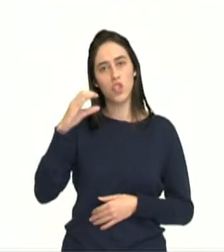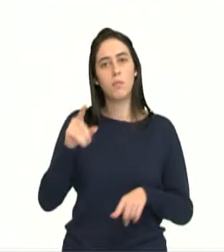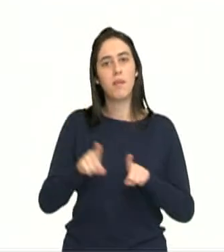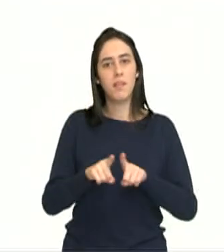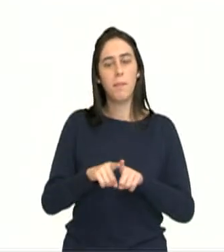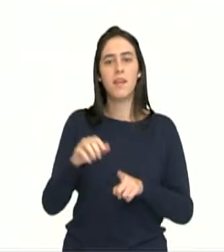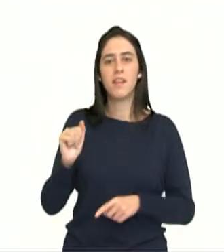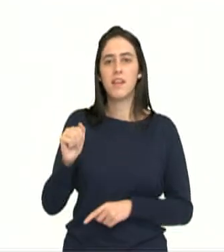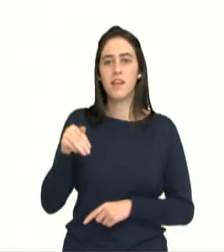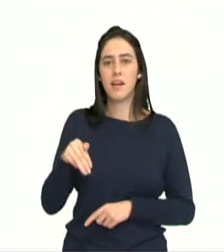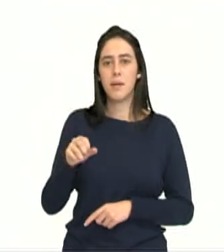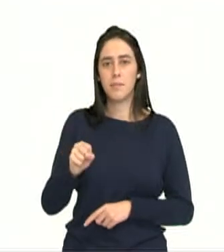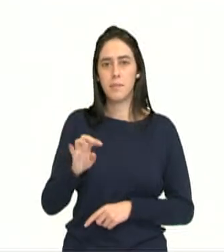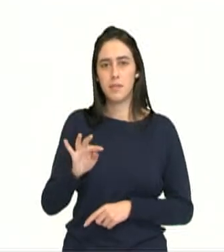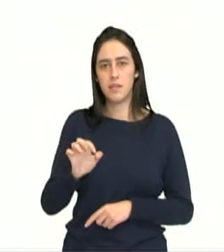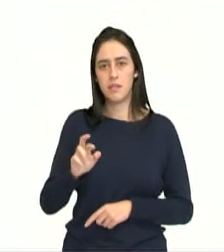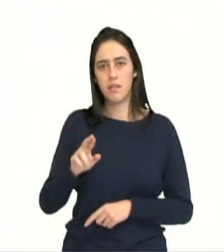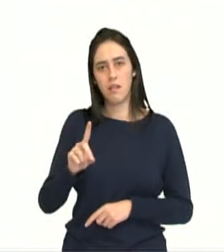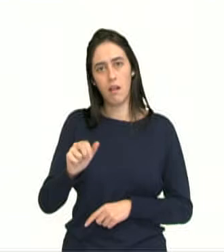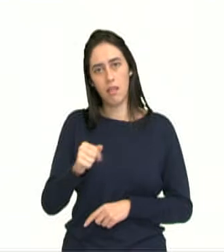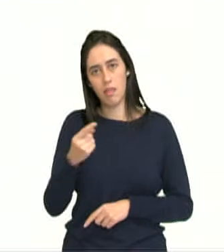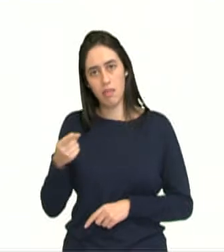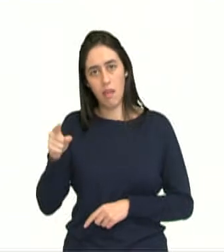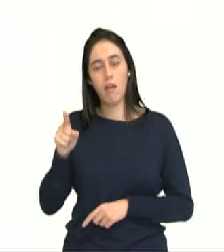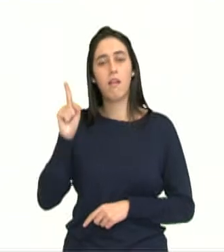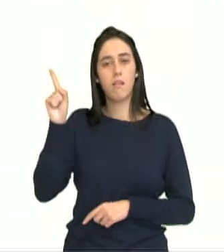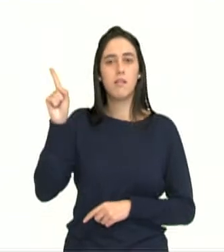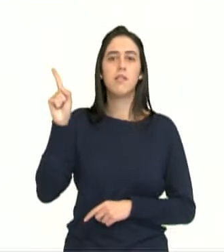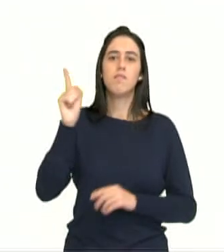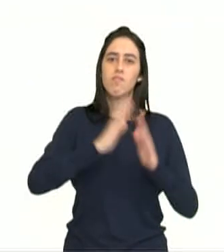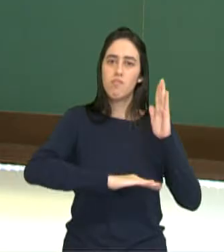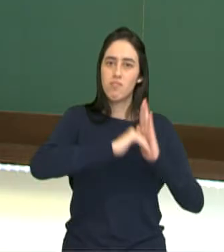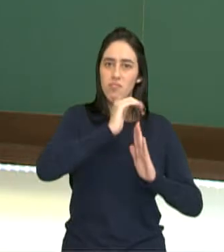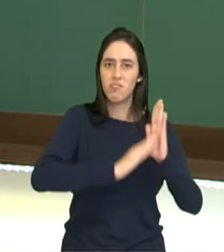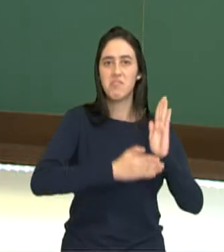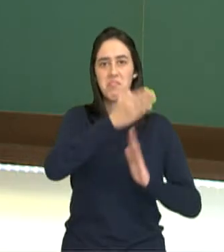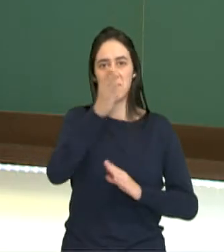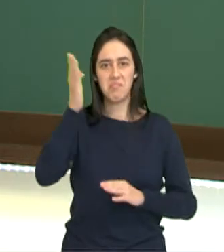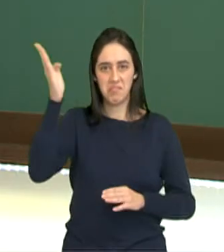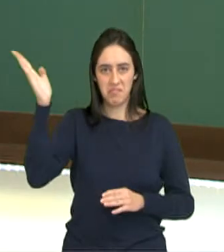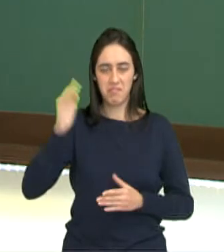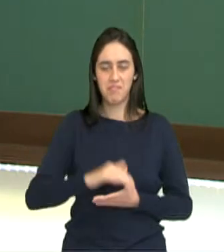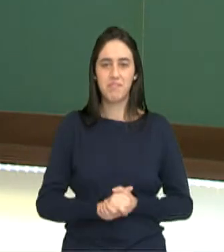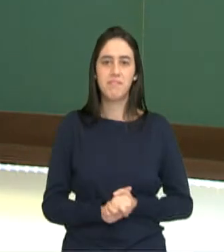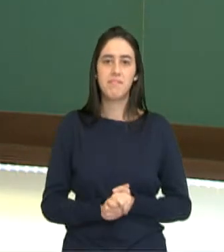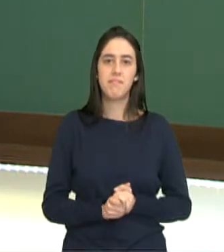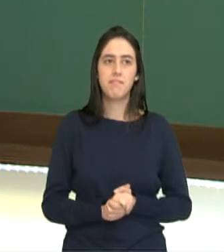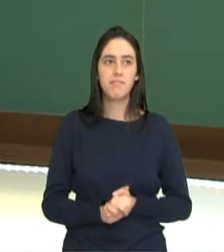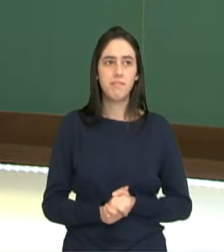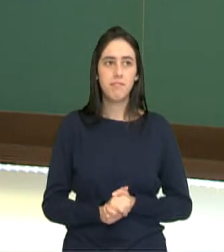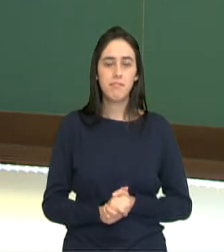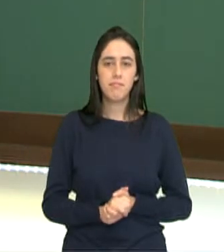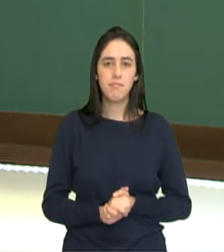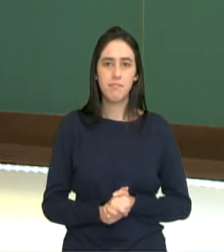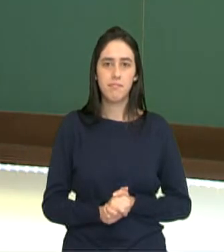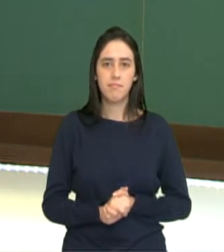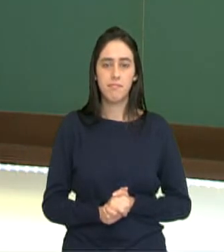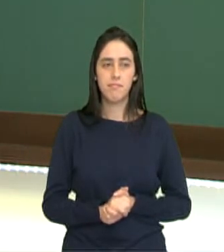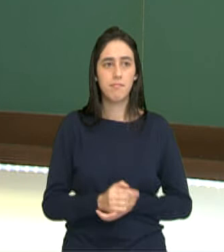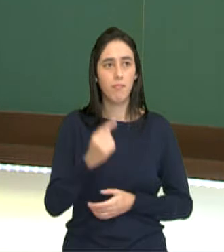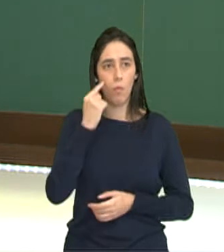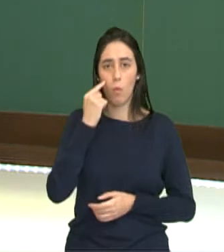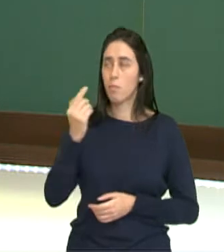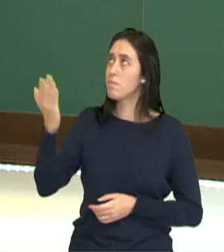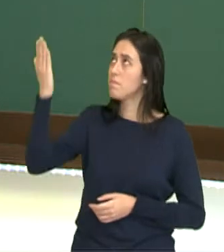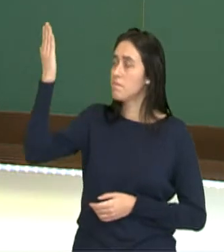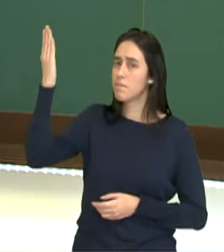então murais urbanos aí pintados por este artista, o Rimão Guimarães. Pessoal, então olha só,